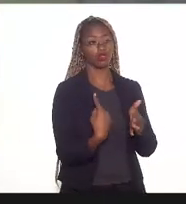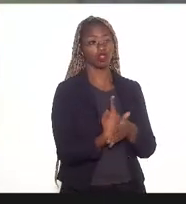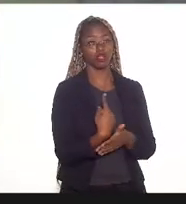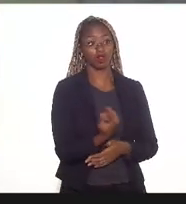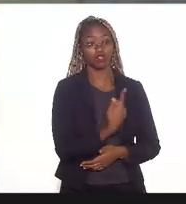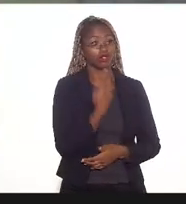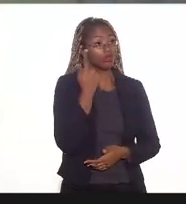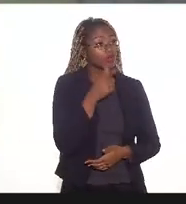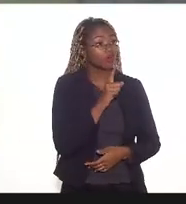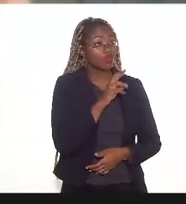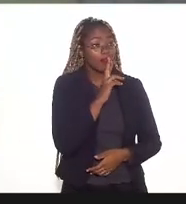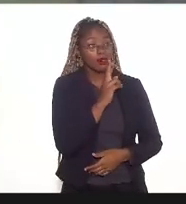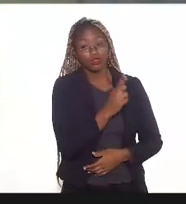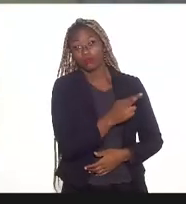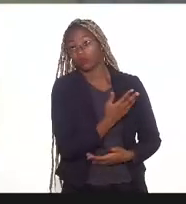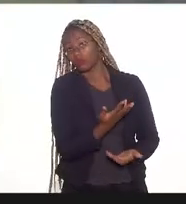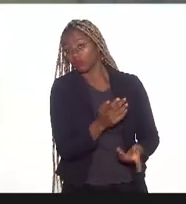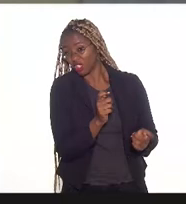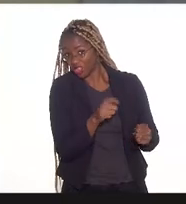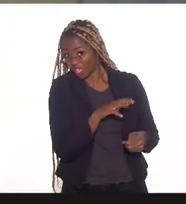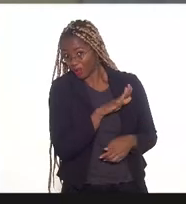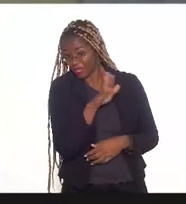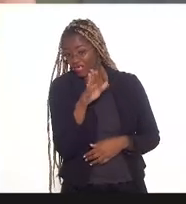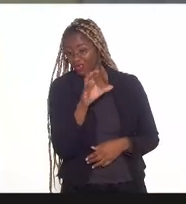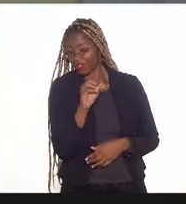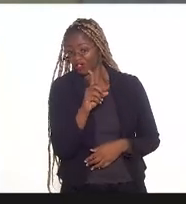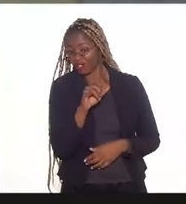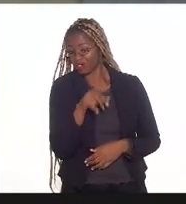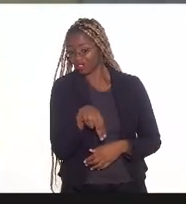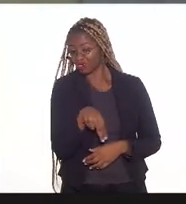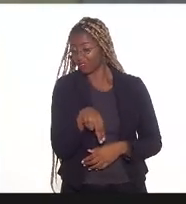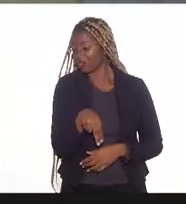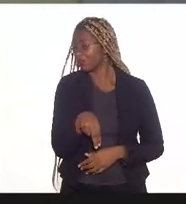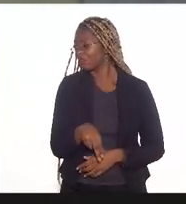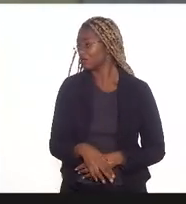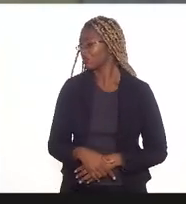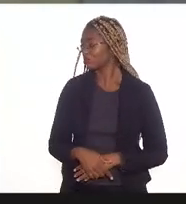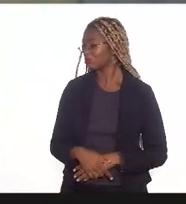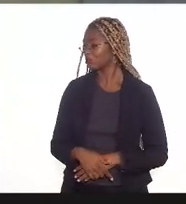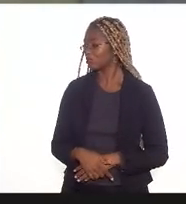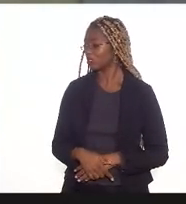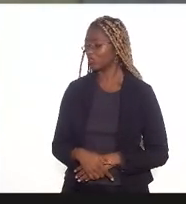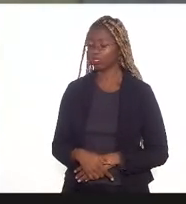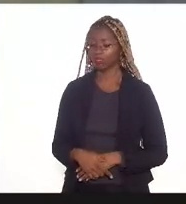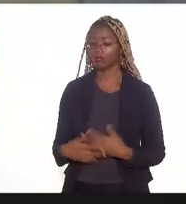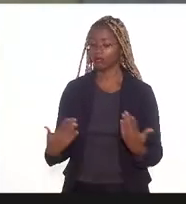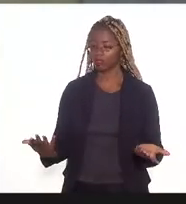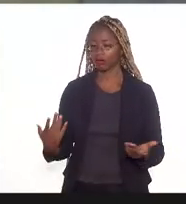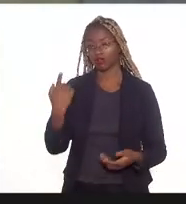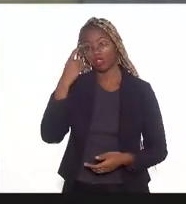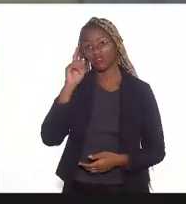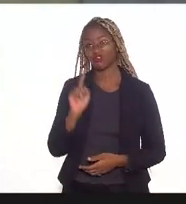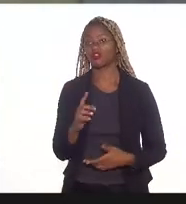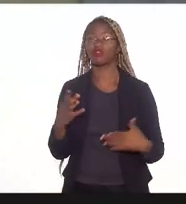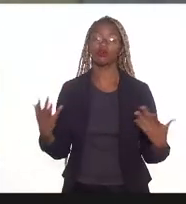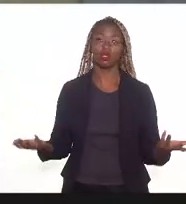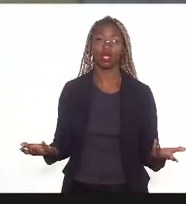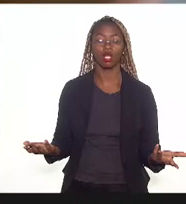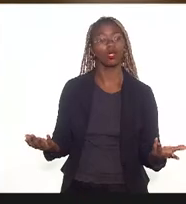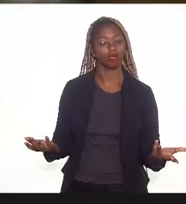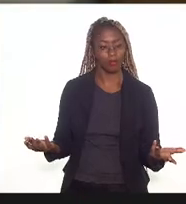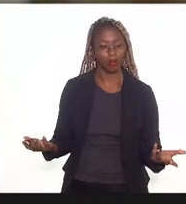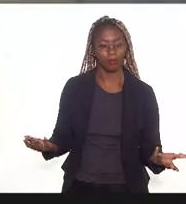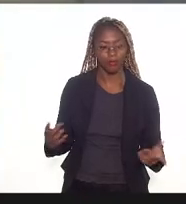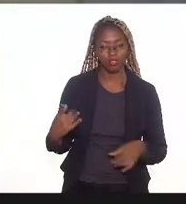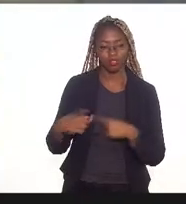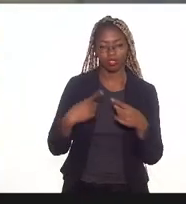conseguimos dizer se já pode procurar a CODIM para se credenciar, para conversar, etc., etc. E para depois eu